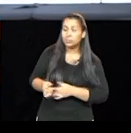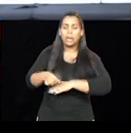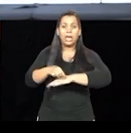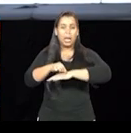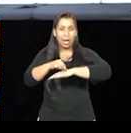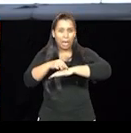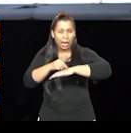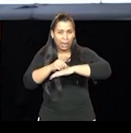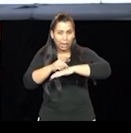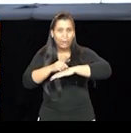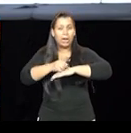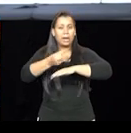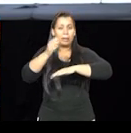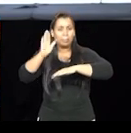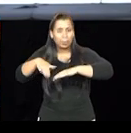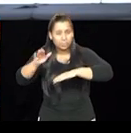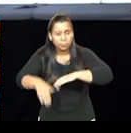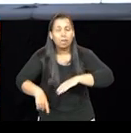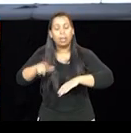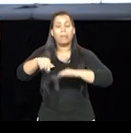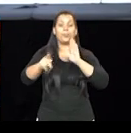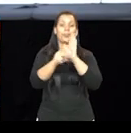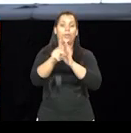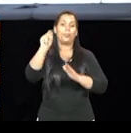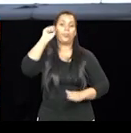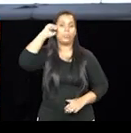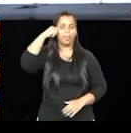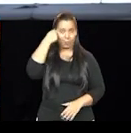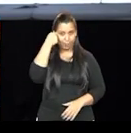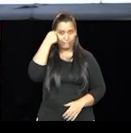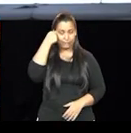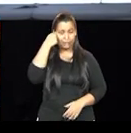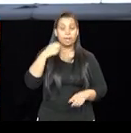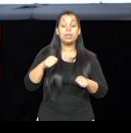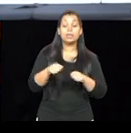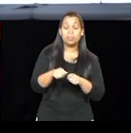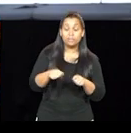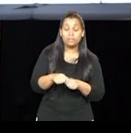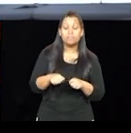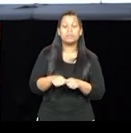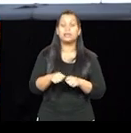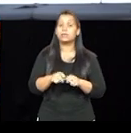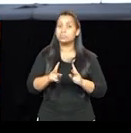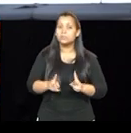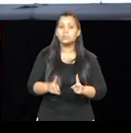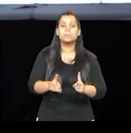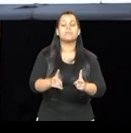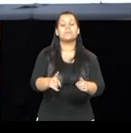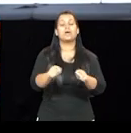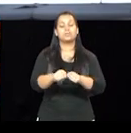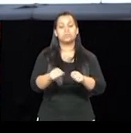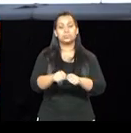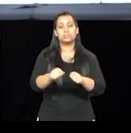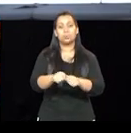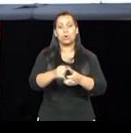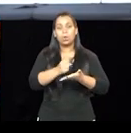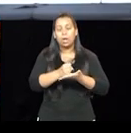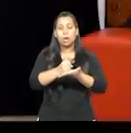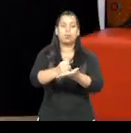mais barata do mercado é a carne negra, que fez e faz história levando esse país no